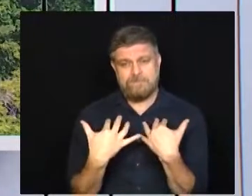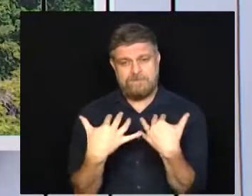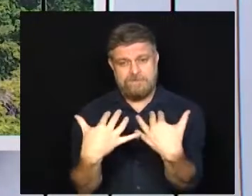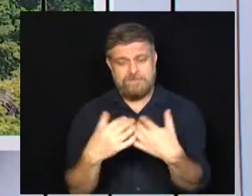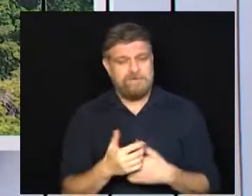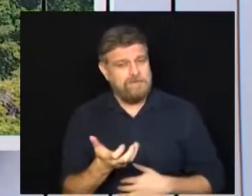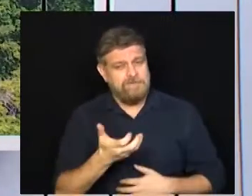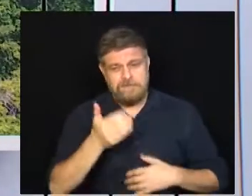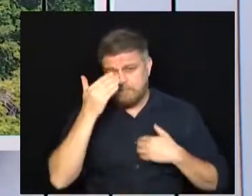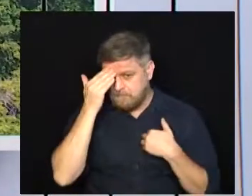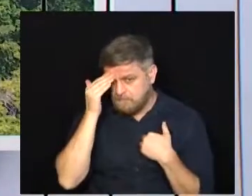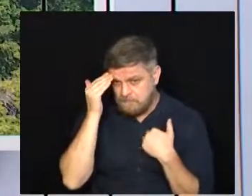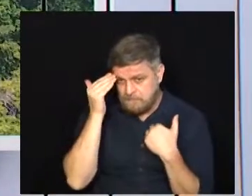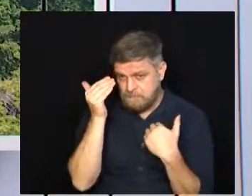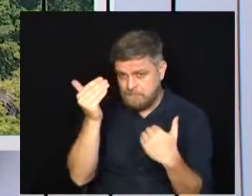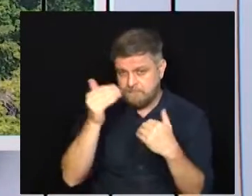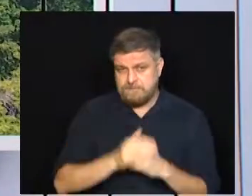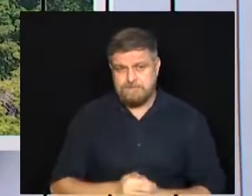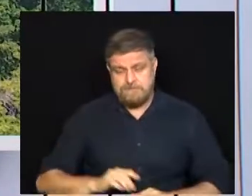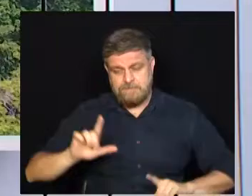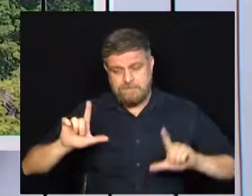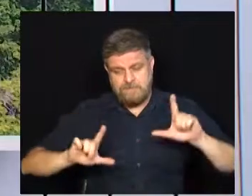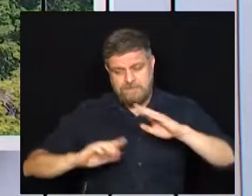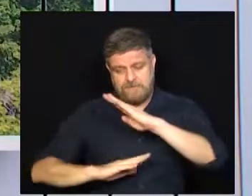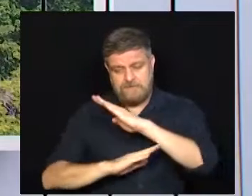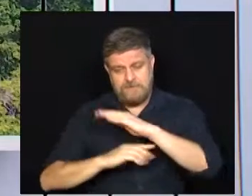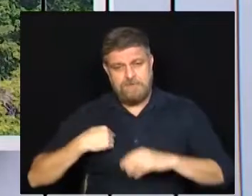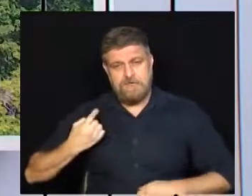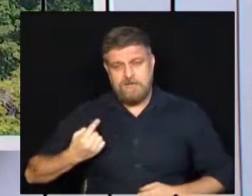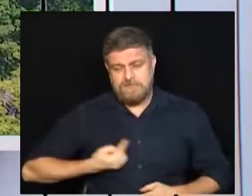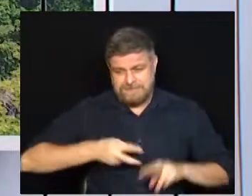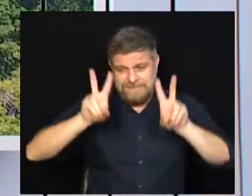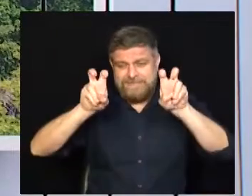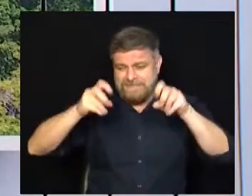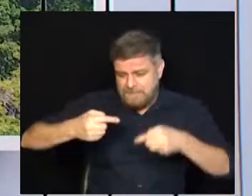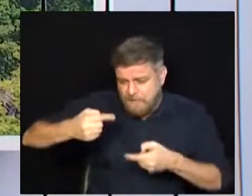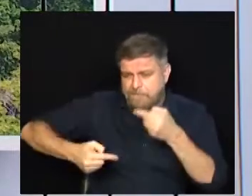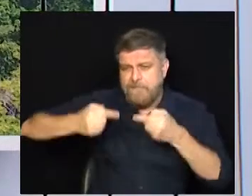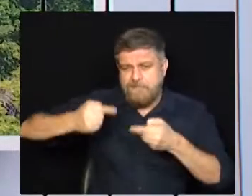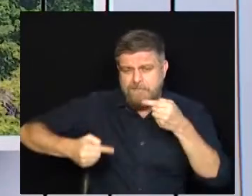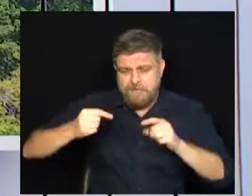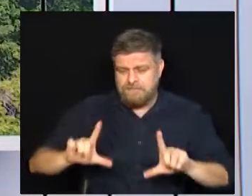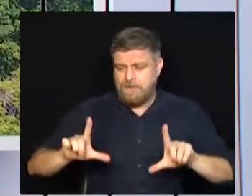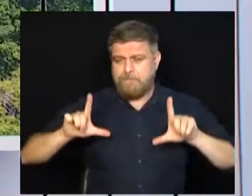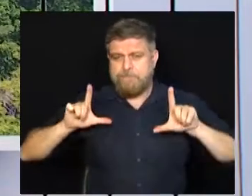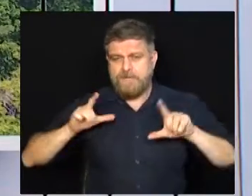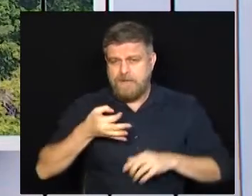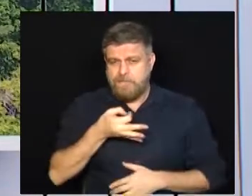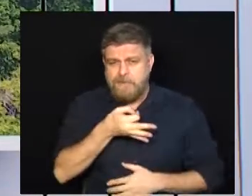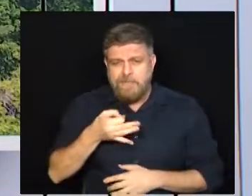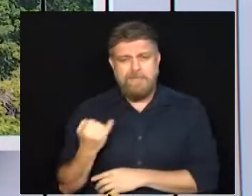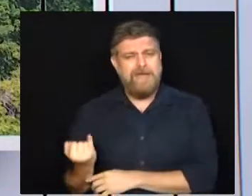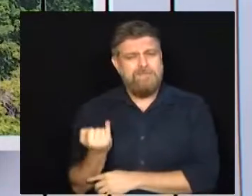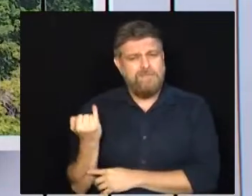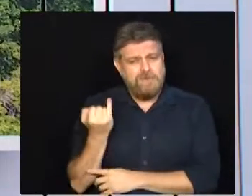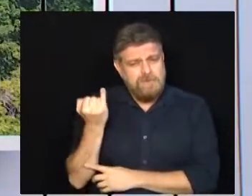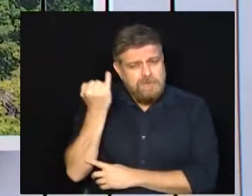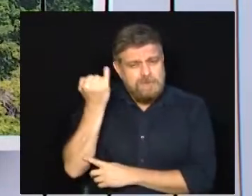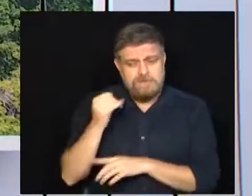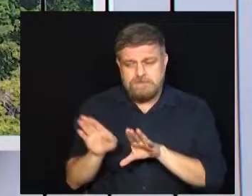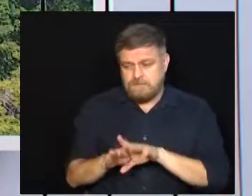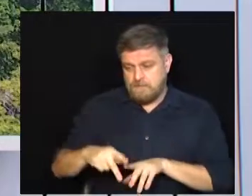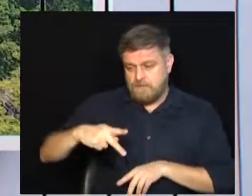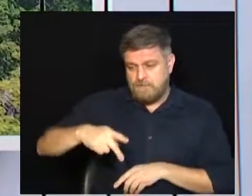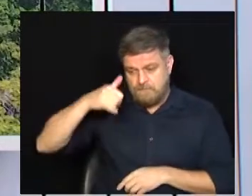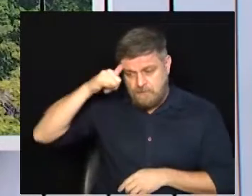Quero agradecer à TV Câmara por a gente estar podendo debater isso, né, nesse importante espaço. Quero agradecer o Paulo Búfalo, que